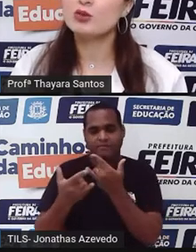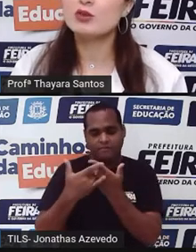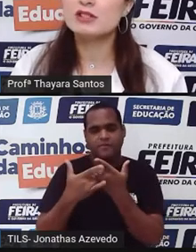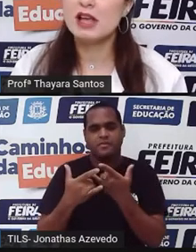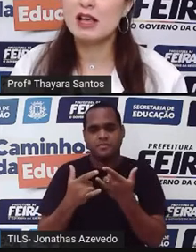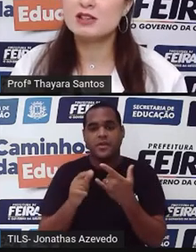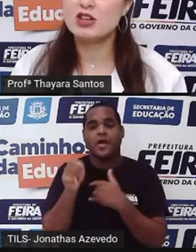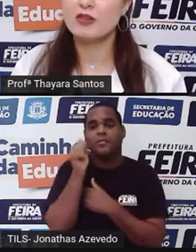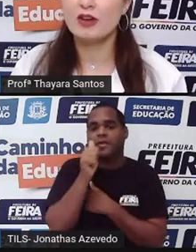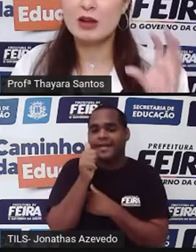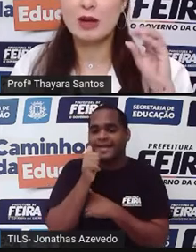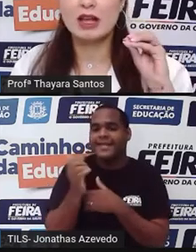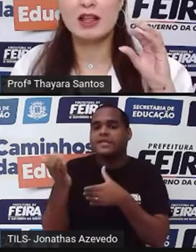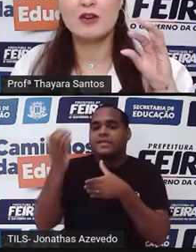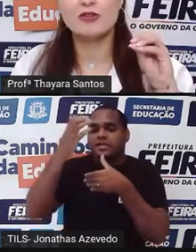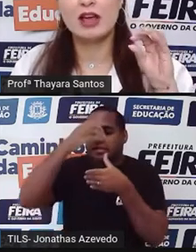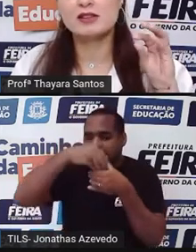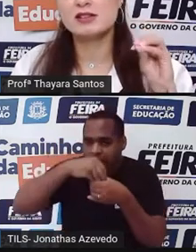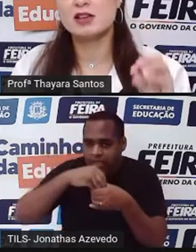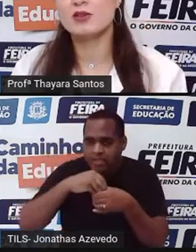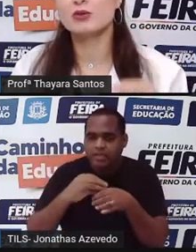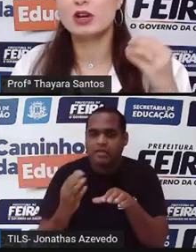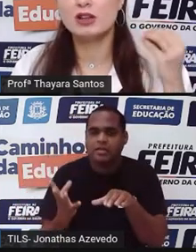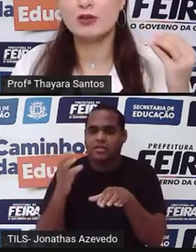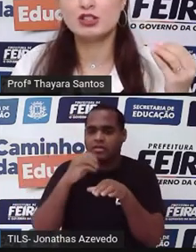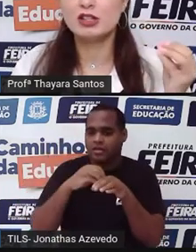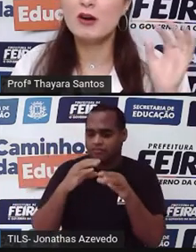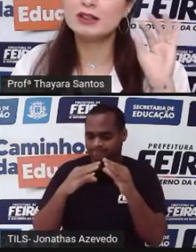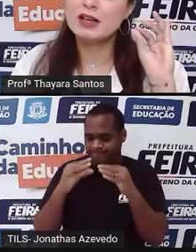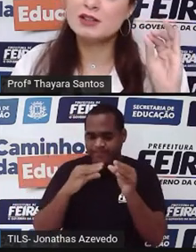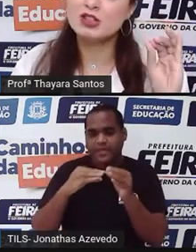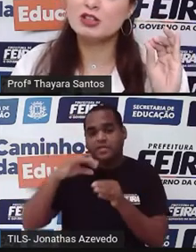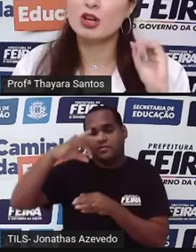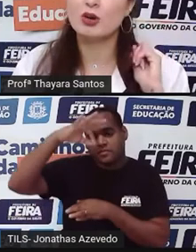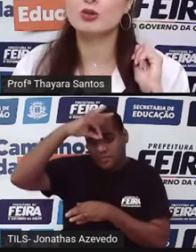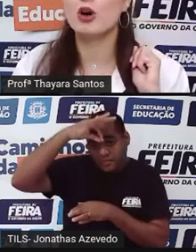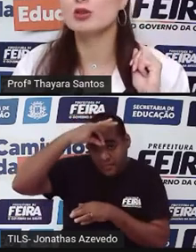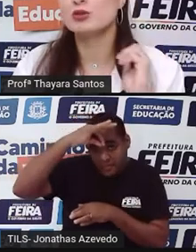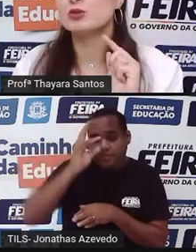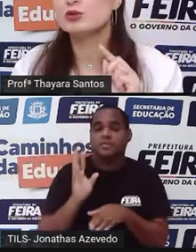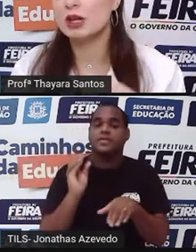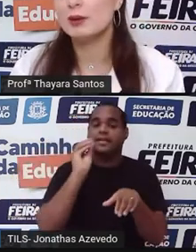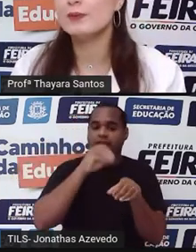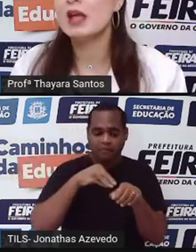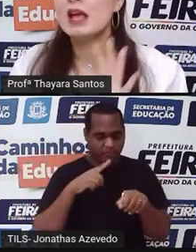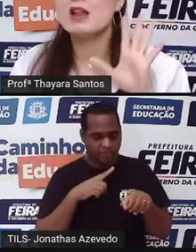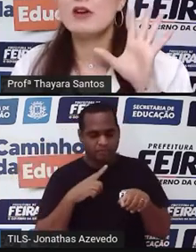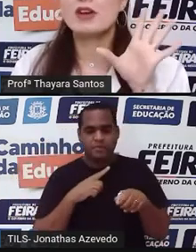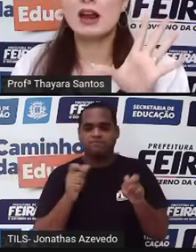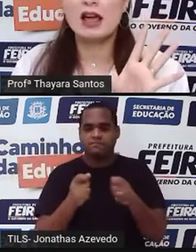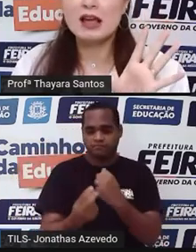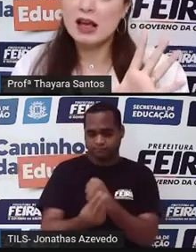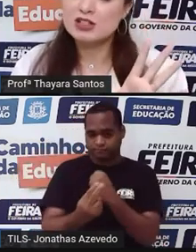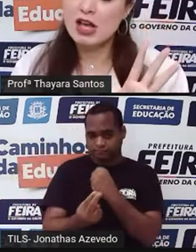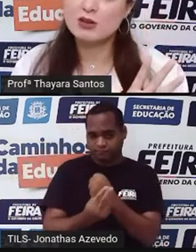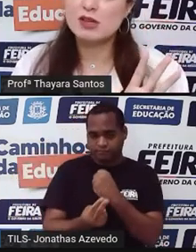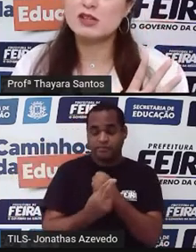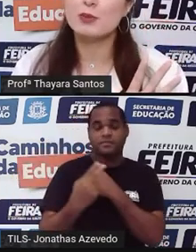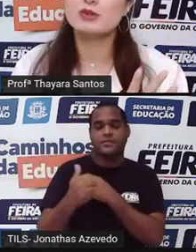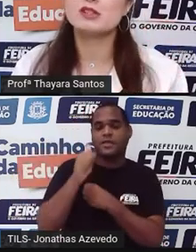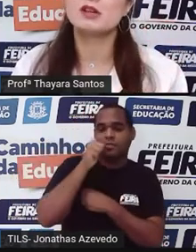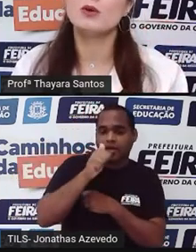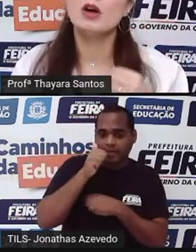a mulher introduz esse diafragma que ele é flexível no canal vaginal até sentir que chegou no colo do útero ele vai ficar lá